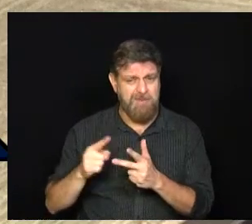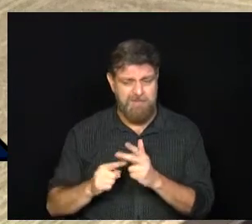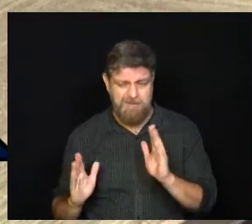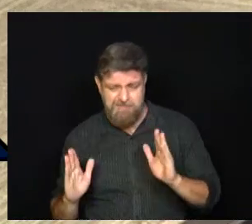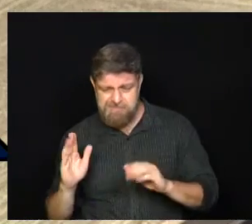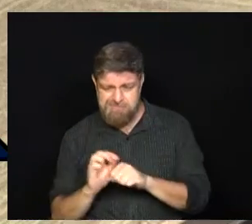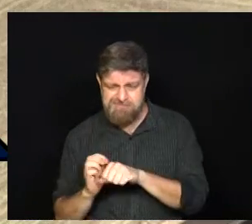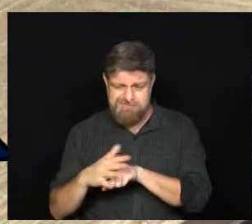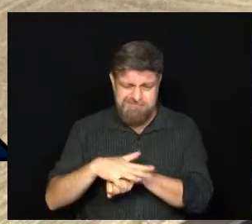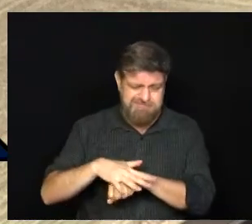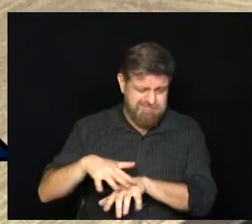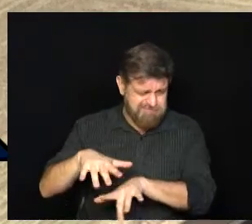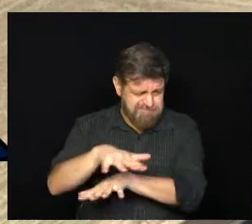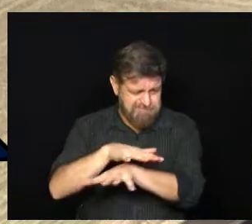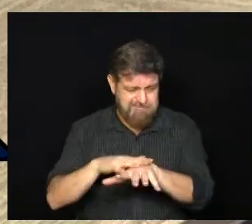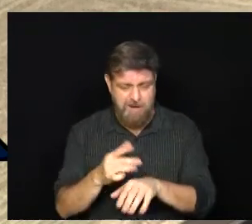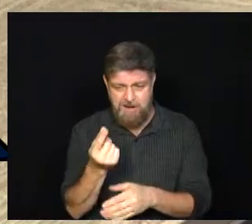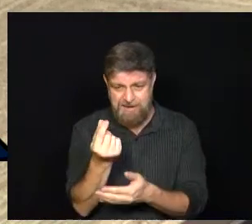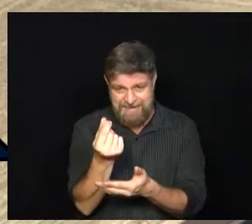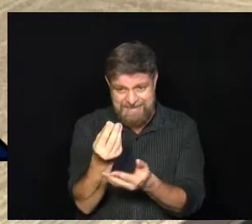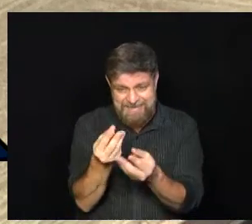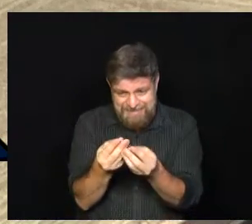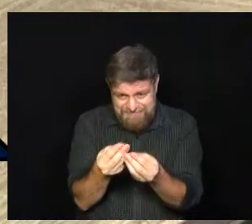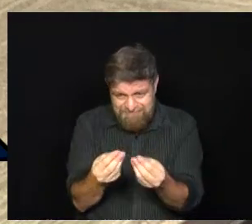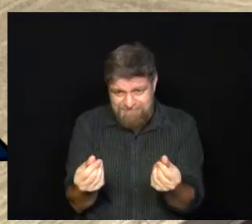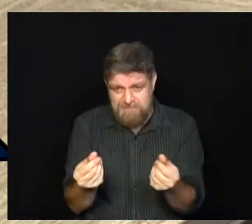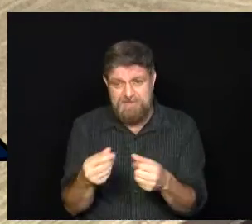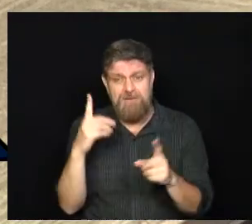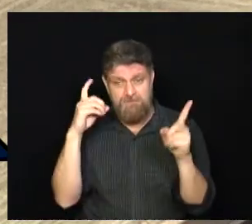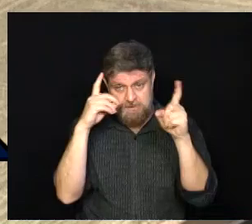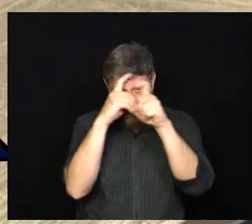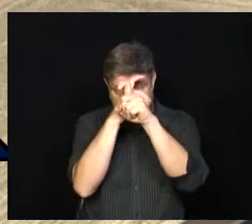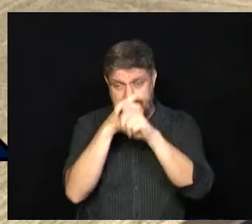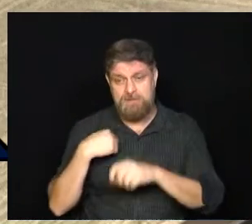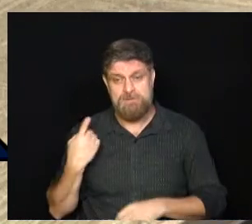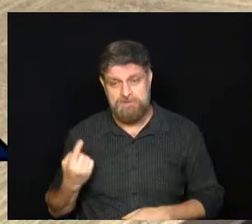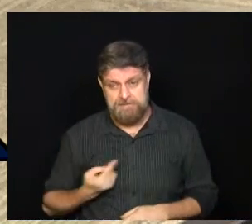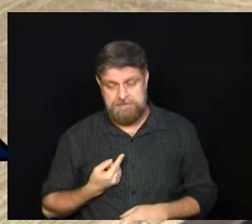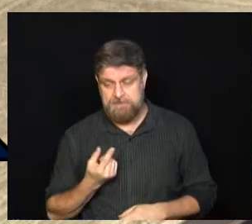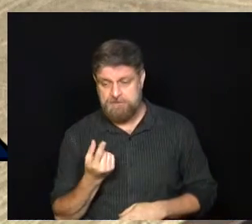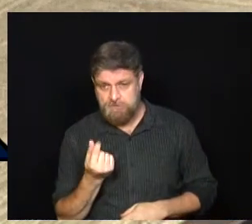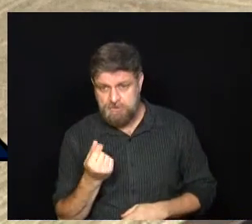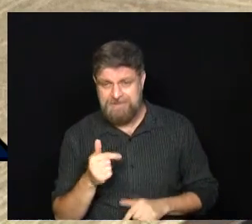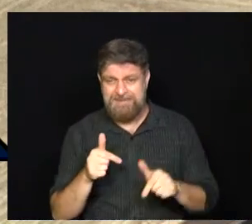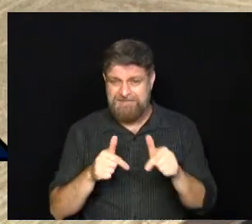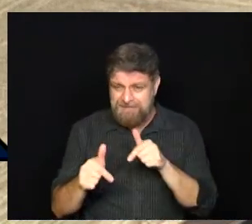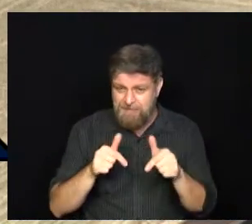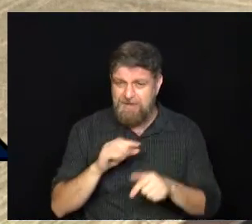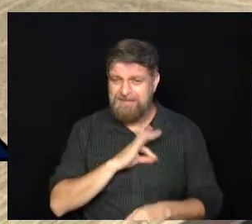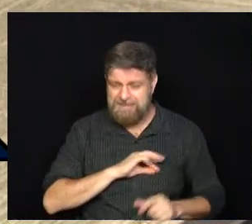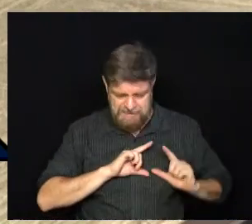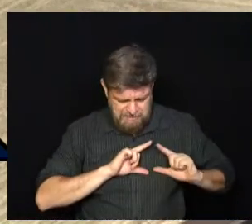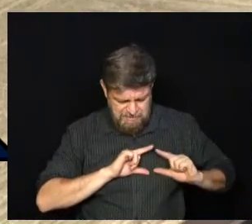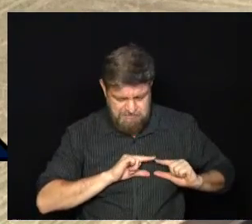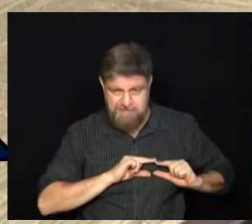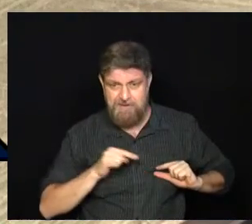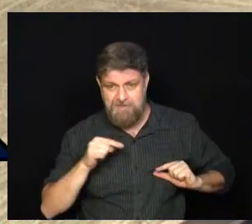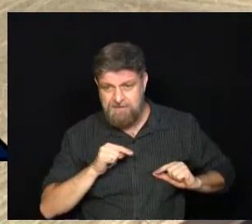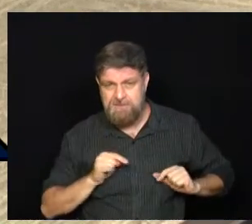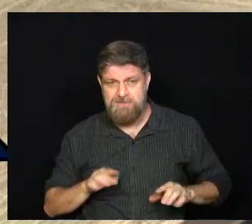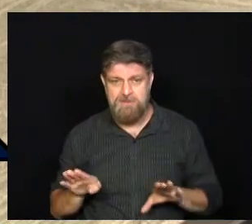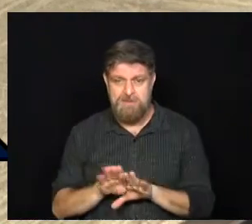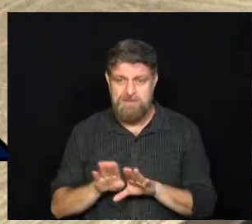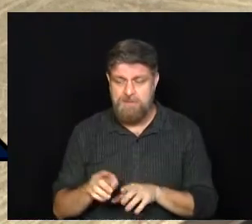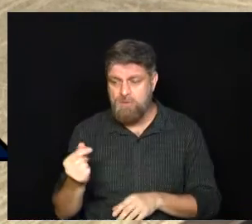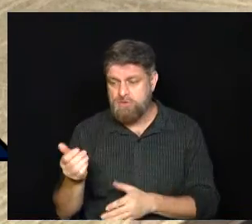crise que vivemos devido à pandemia e muitas dificuldades, a diminuição de renda dos trabalhadores, porque automaticamente isso afeta o caixa